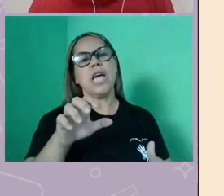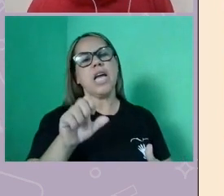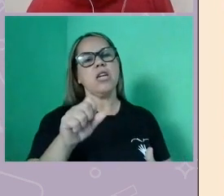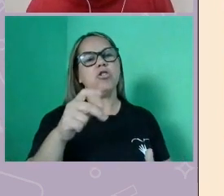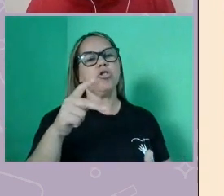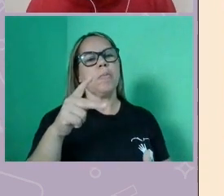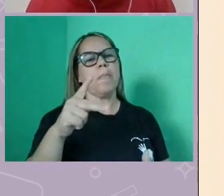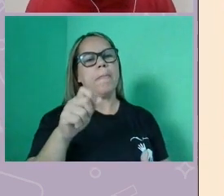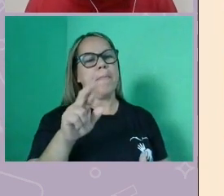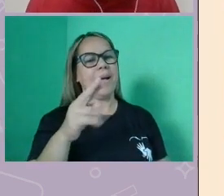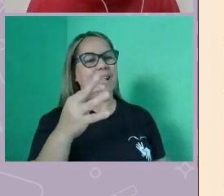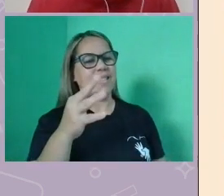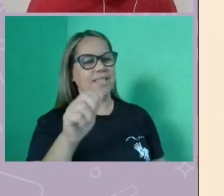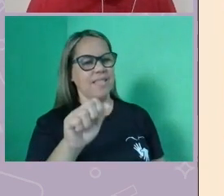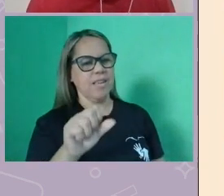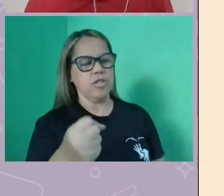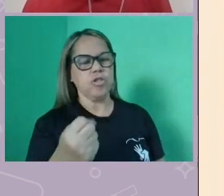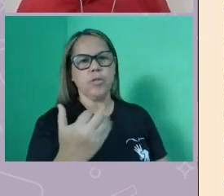nós já